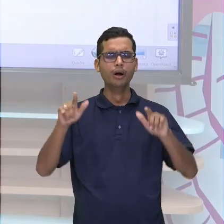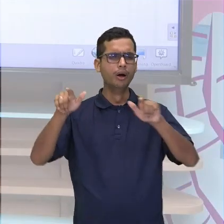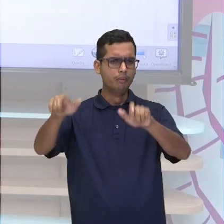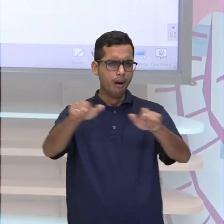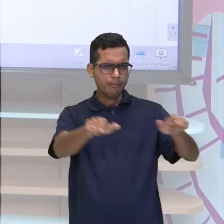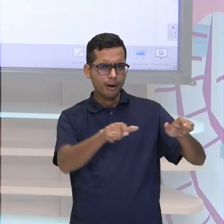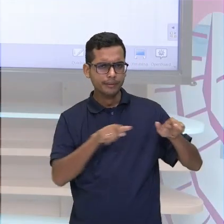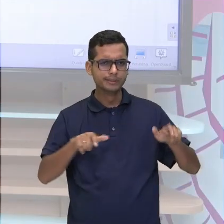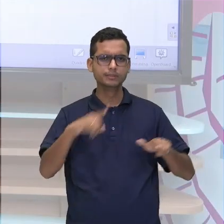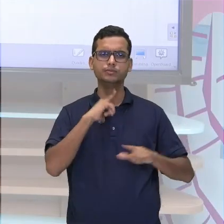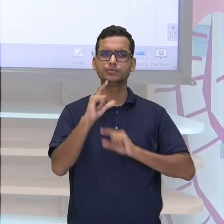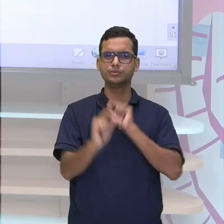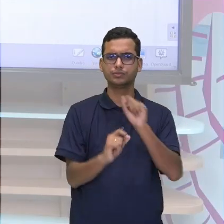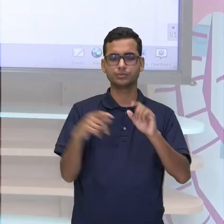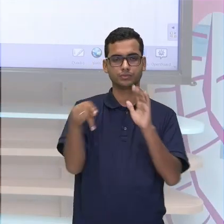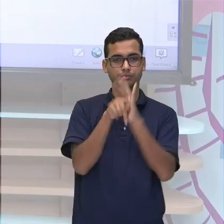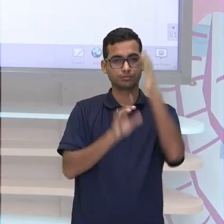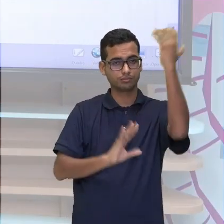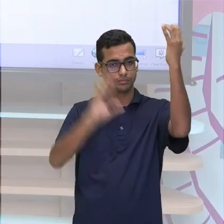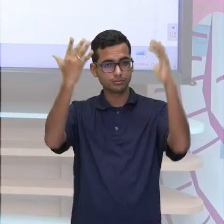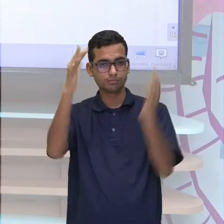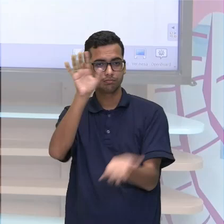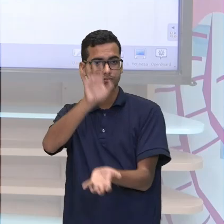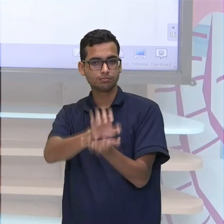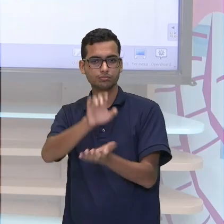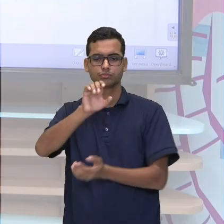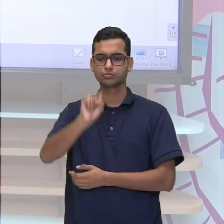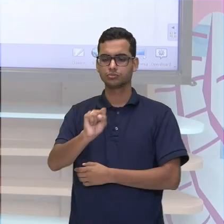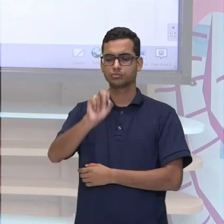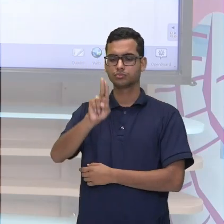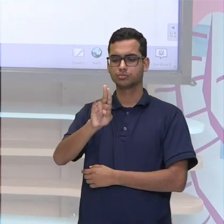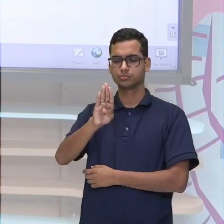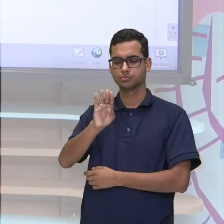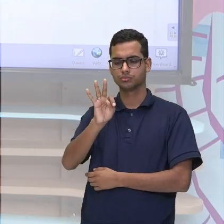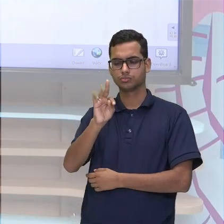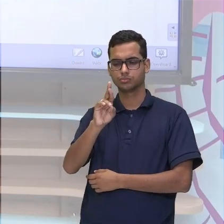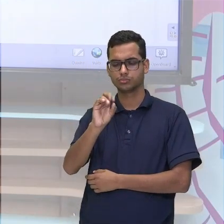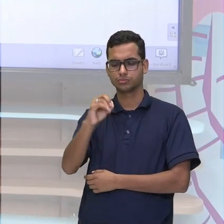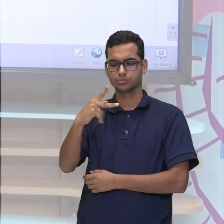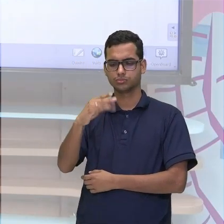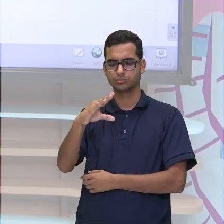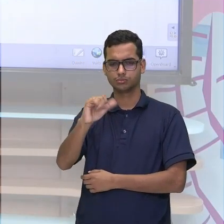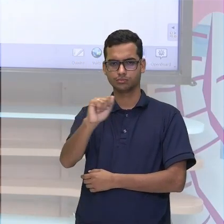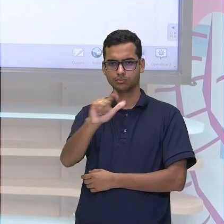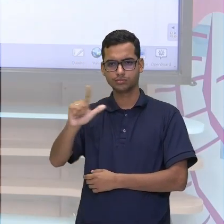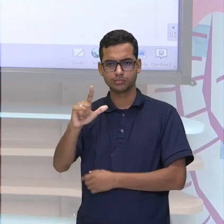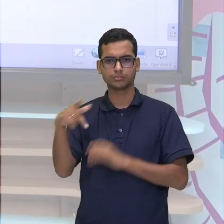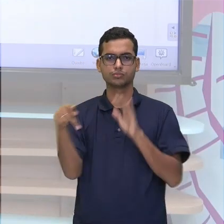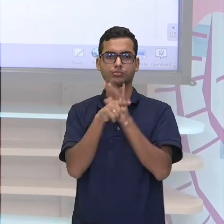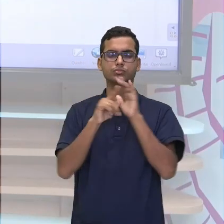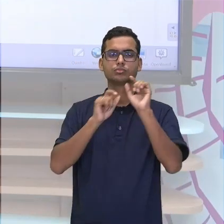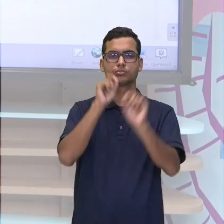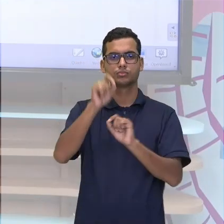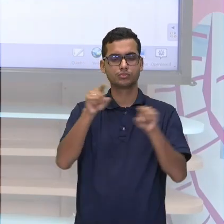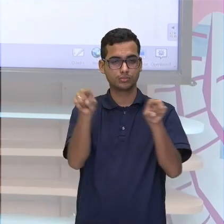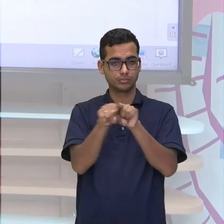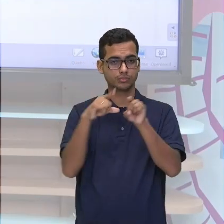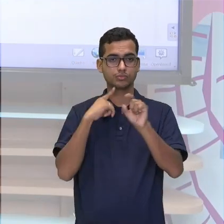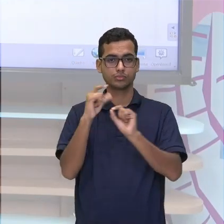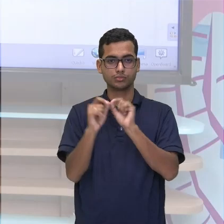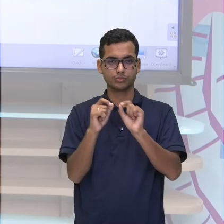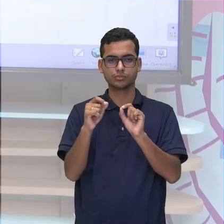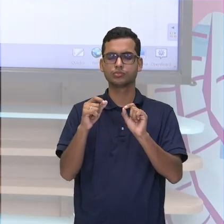aí um clima subtropical, onde a gente tem ali um verão com altas temperaturas e no período